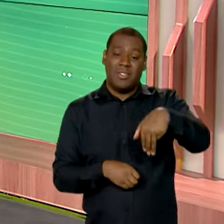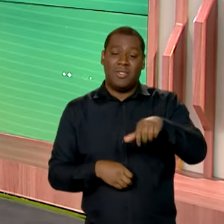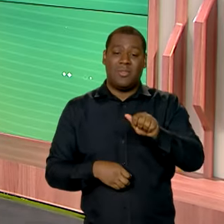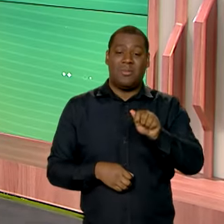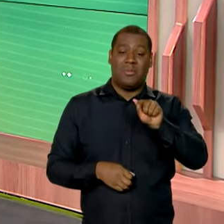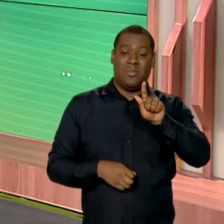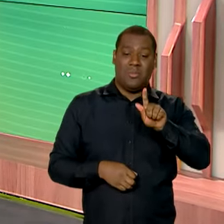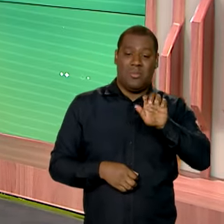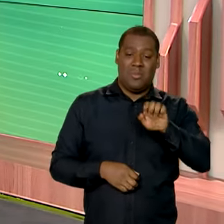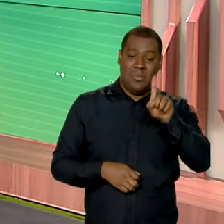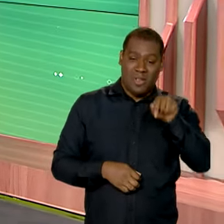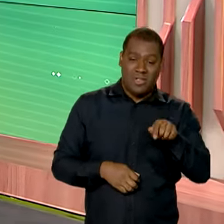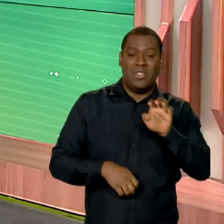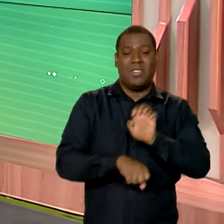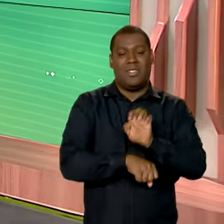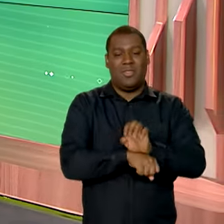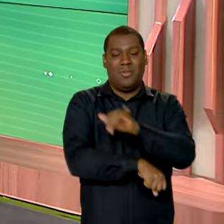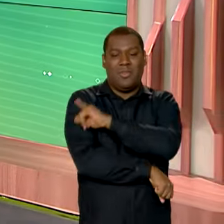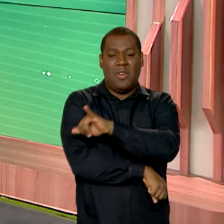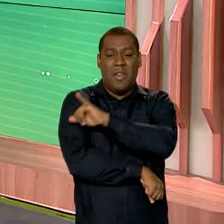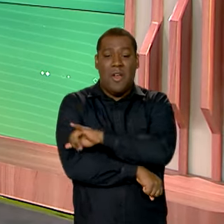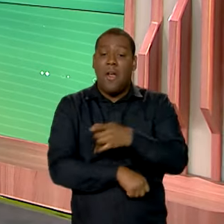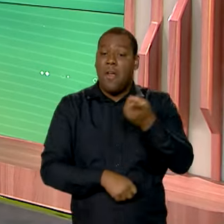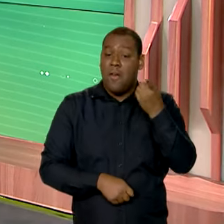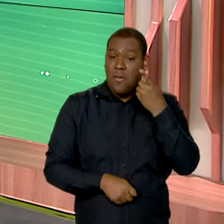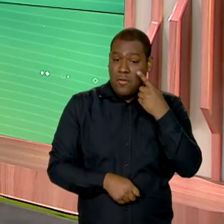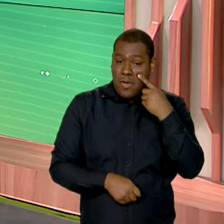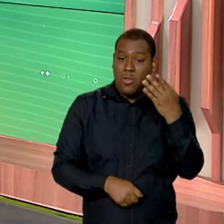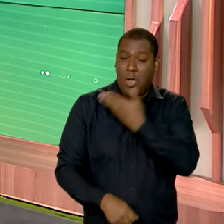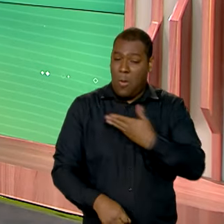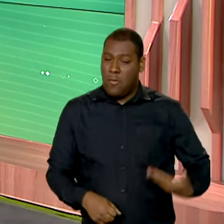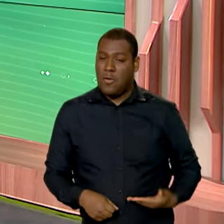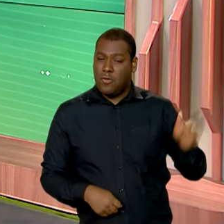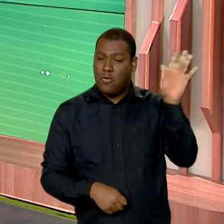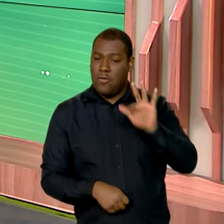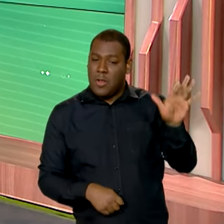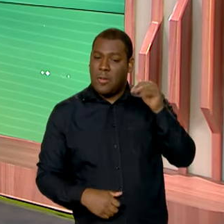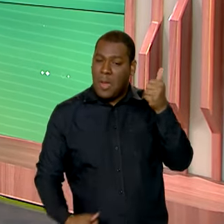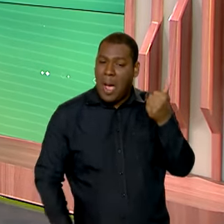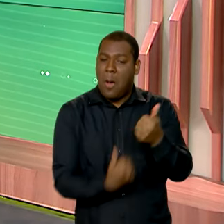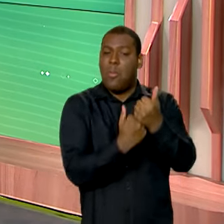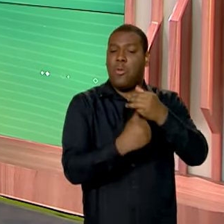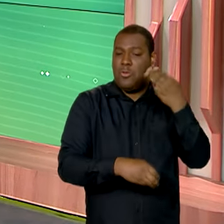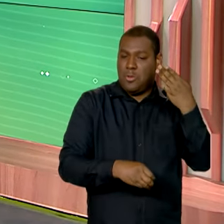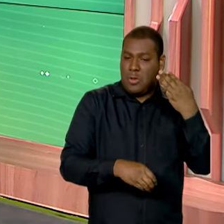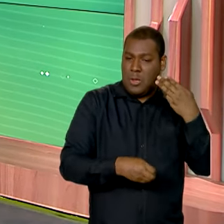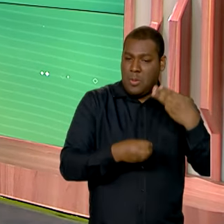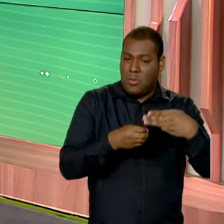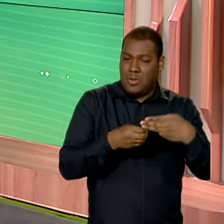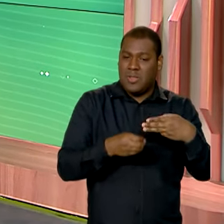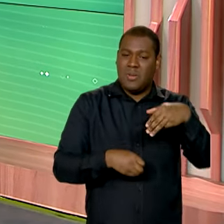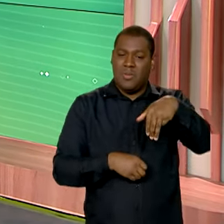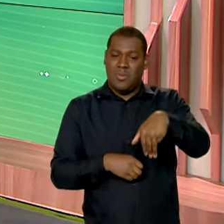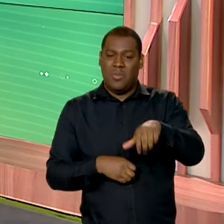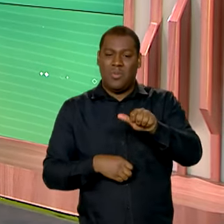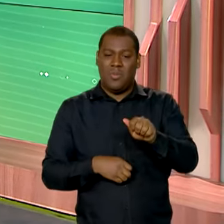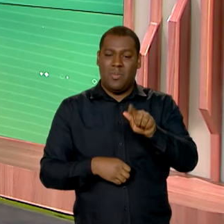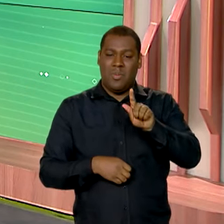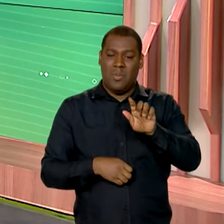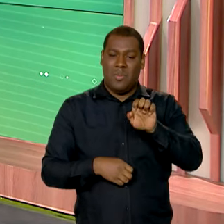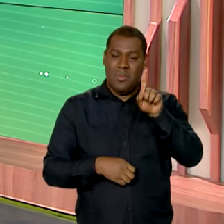Então vamos aproveitar e saber um pouco mais como estão as ações do governo federal neste município fluminense. Ele fica pertinho ali do Rio,